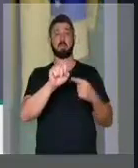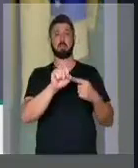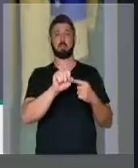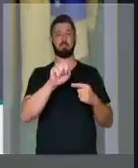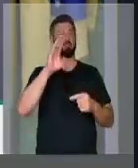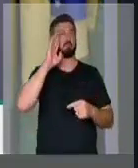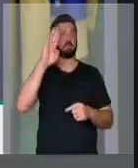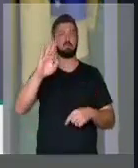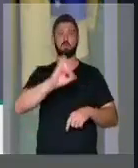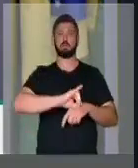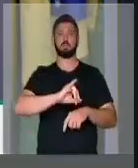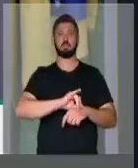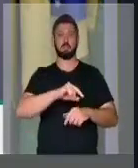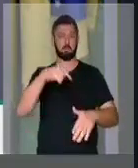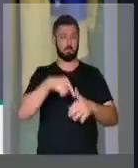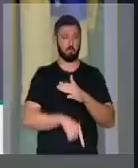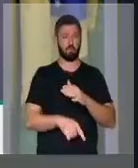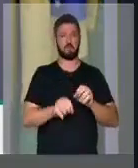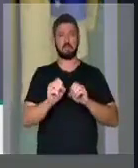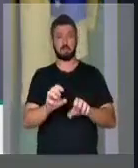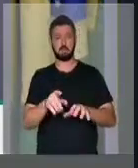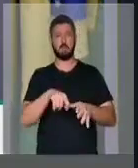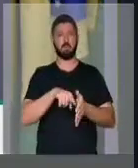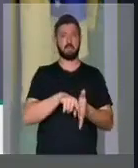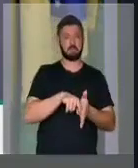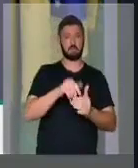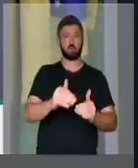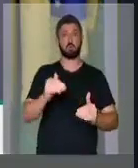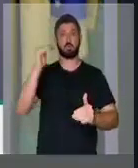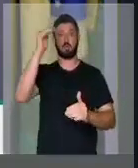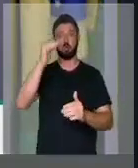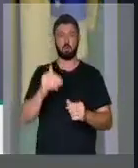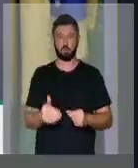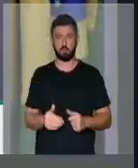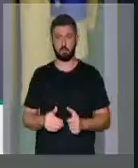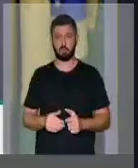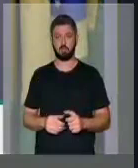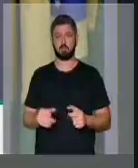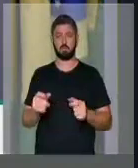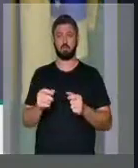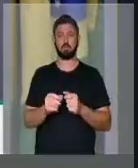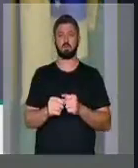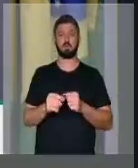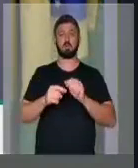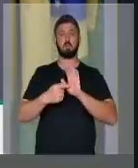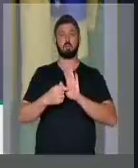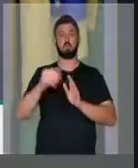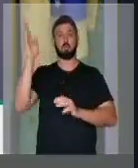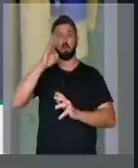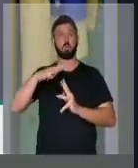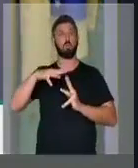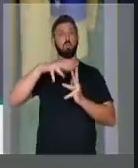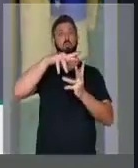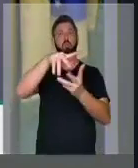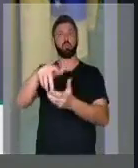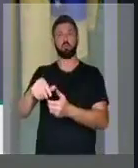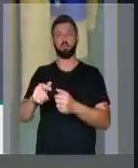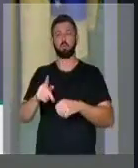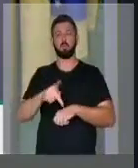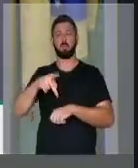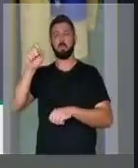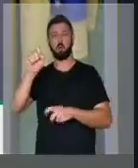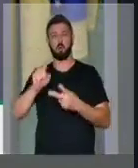grande Centro de Aperfeiçoamento e Ensino Superior e Pesquisa Superior, que levou brasileiros o mundo inteiro para curso e para